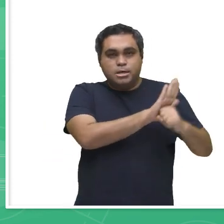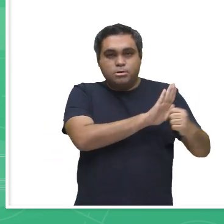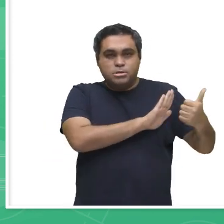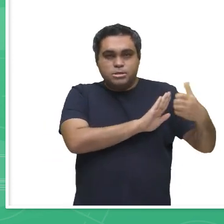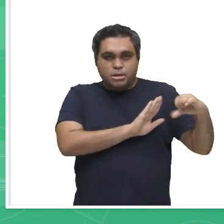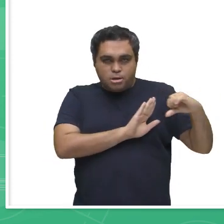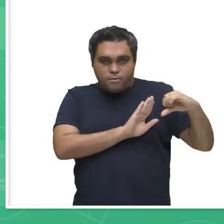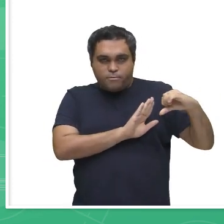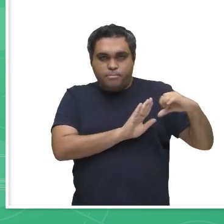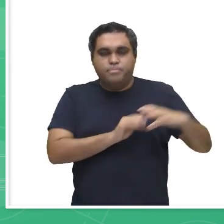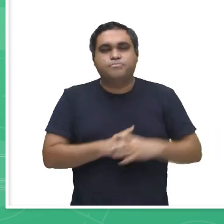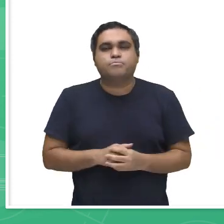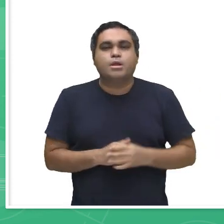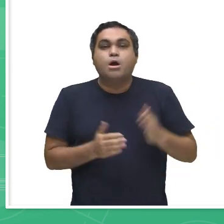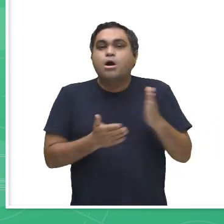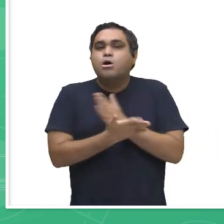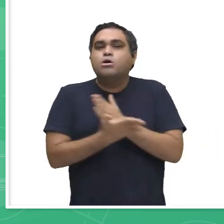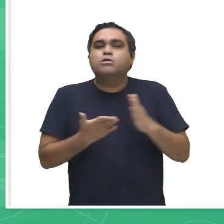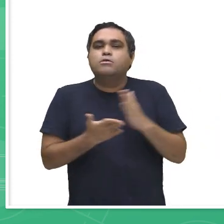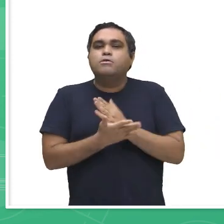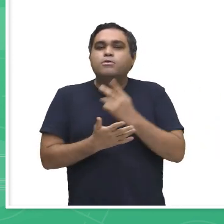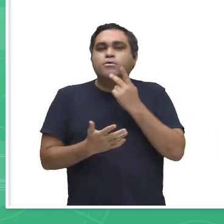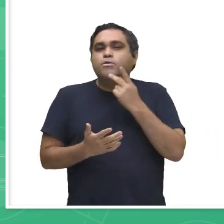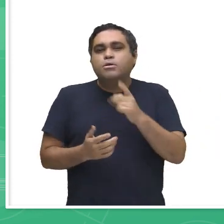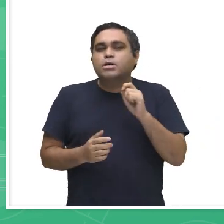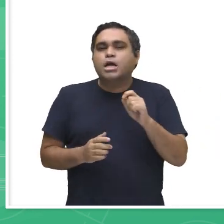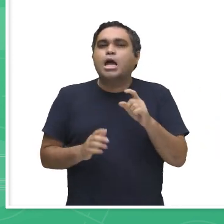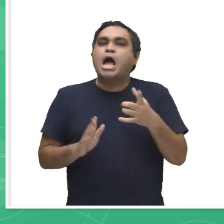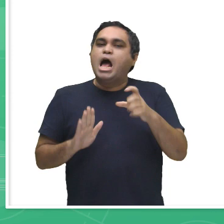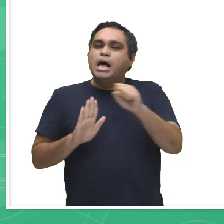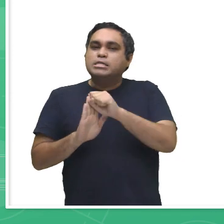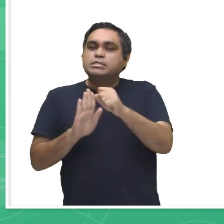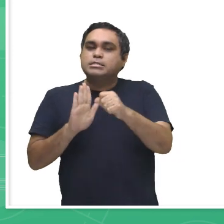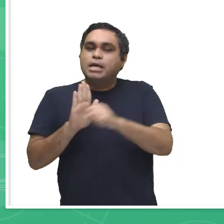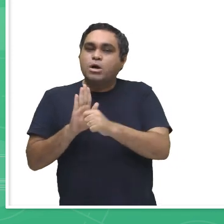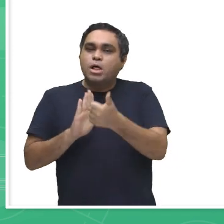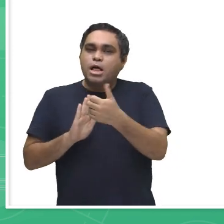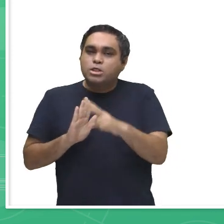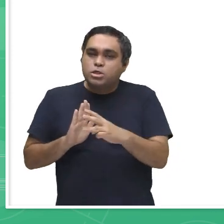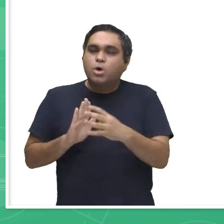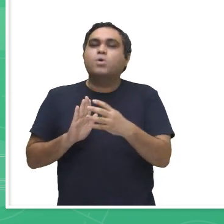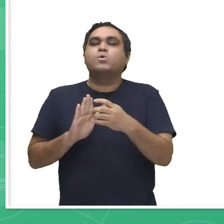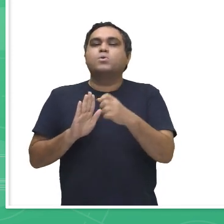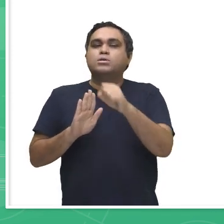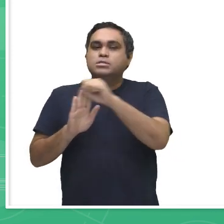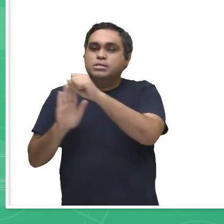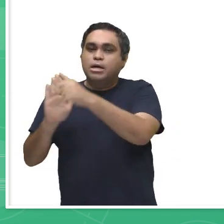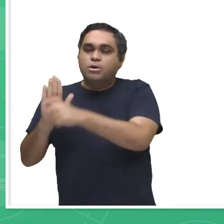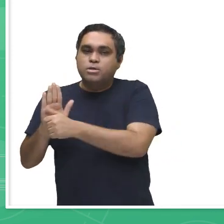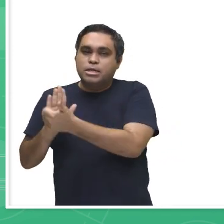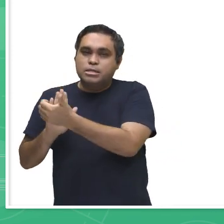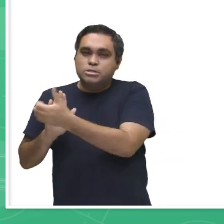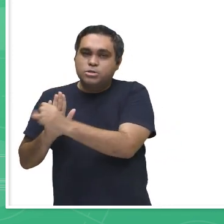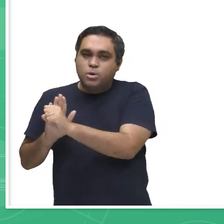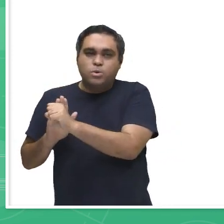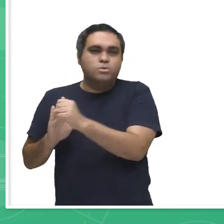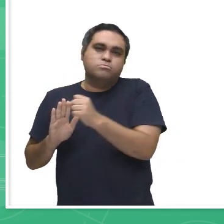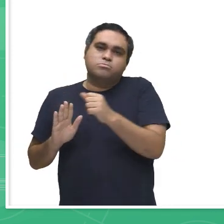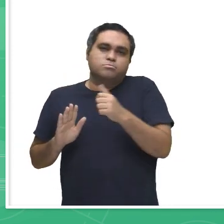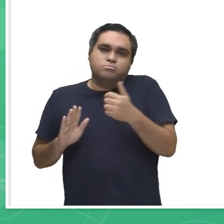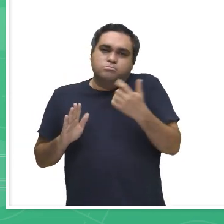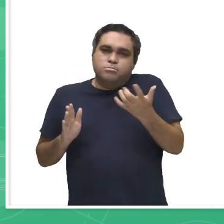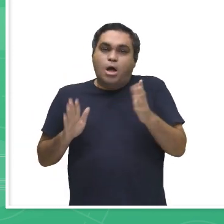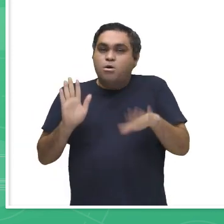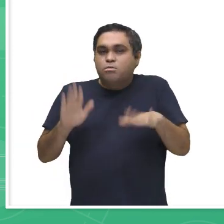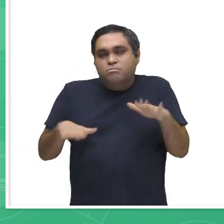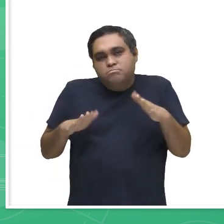daí, que alguns vão dizer século XIV e século XVIII, mas não existe uma data precisa para isso daí.